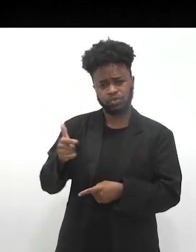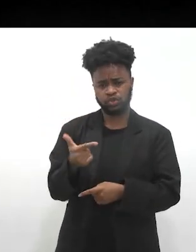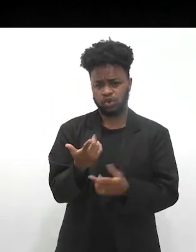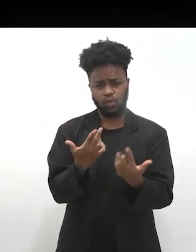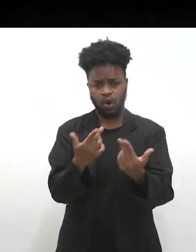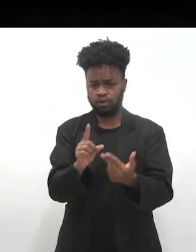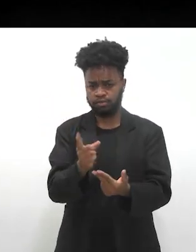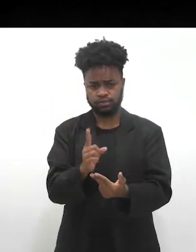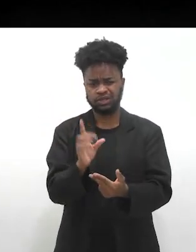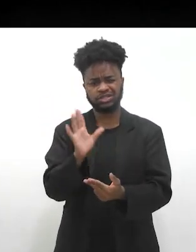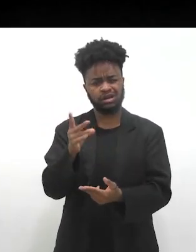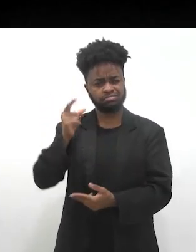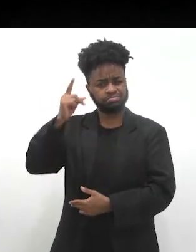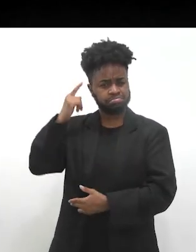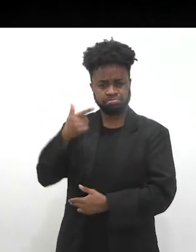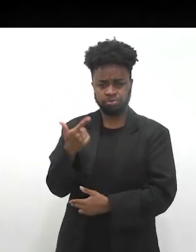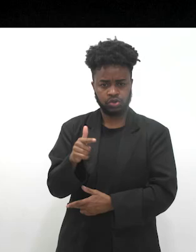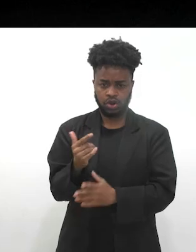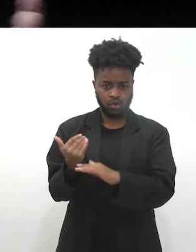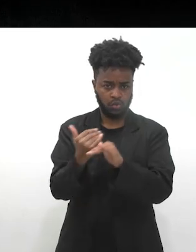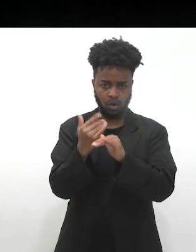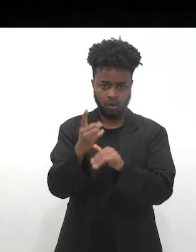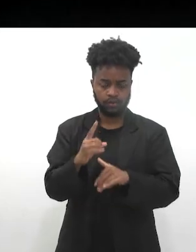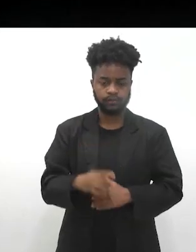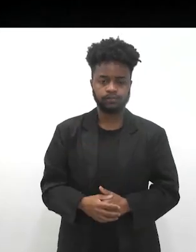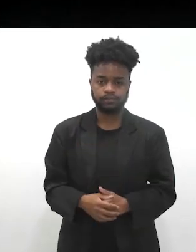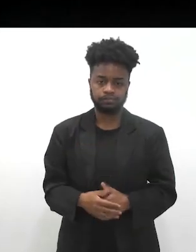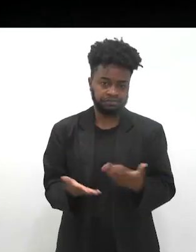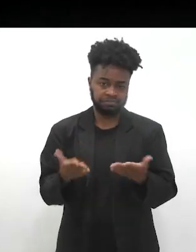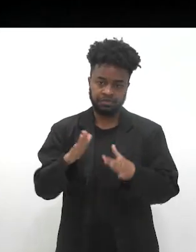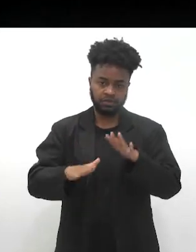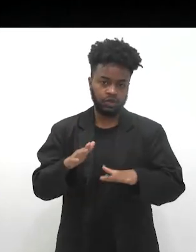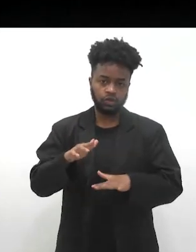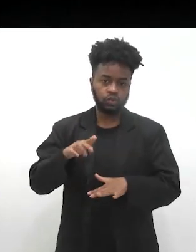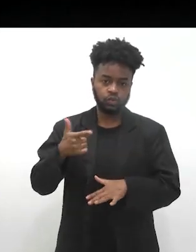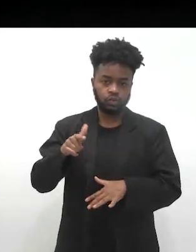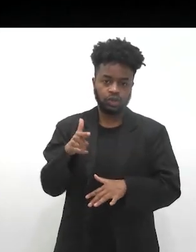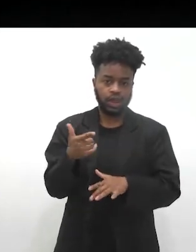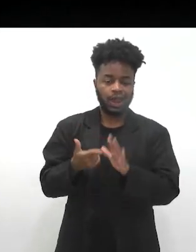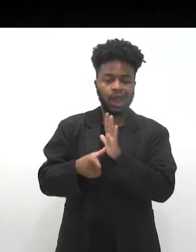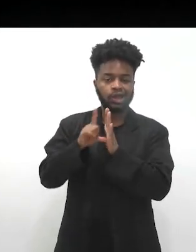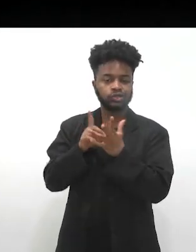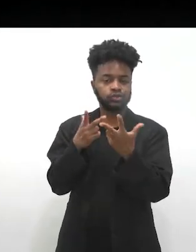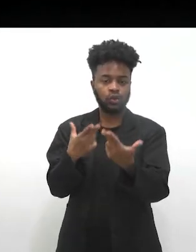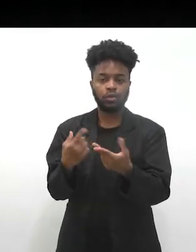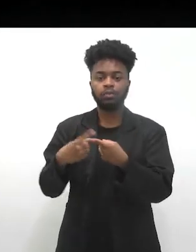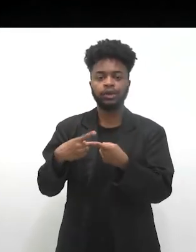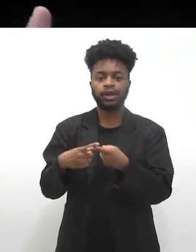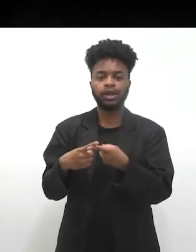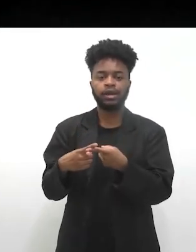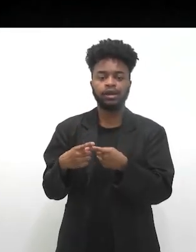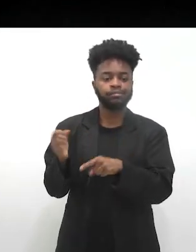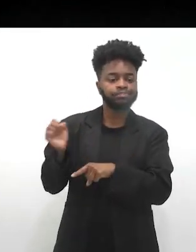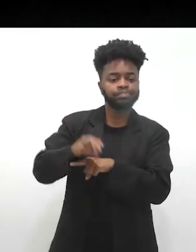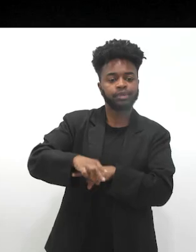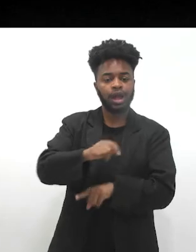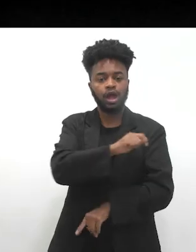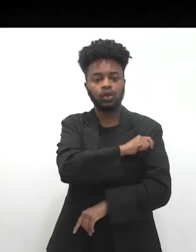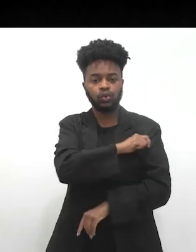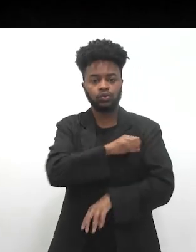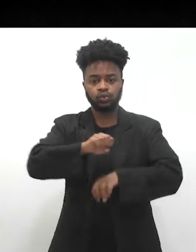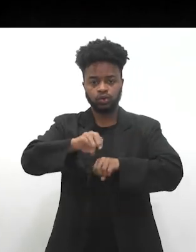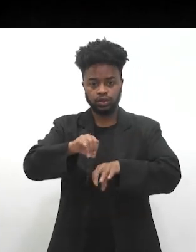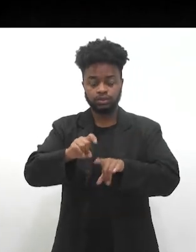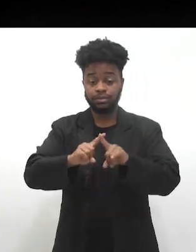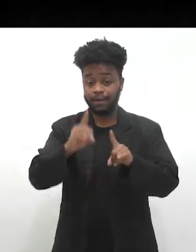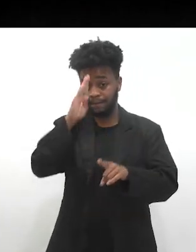no nosso país há décadas. Digo isso que talvez nunca vista antes, que é a inclusão desses alunos no ensino e,